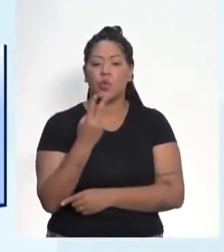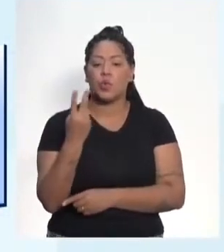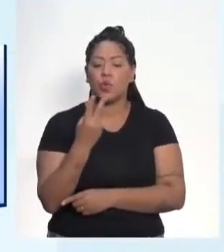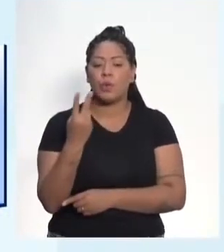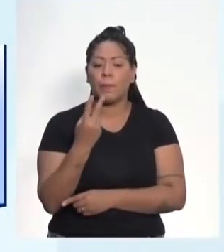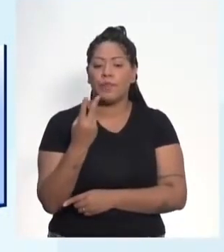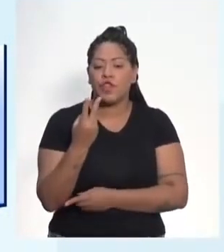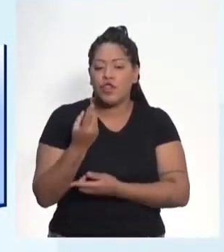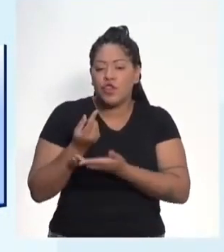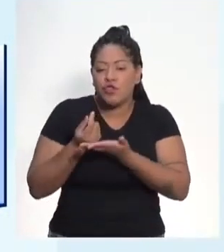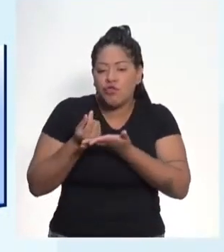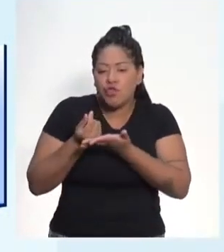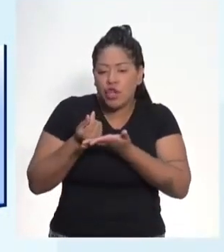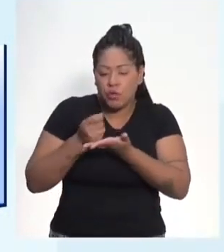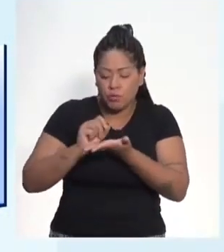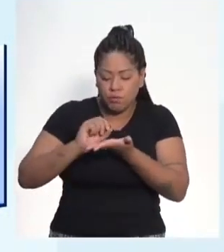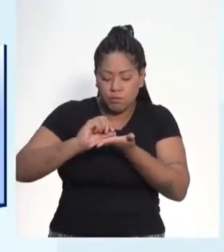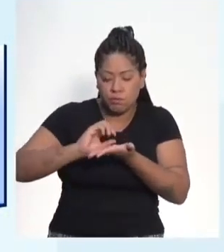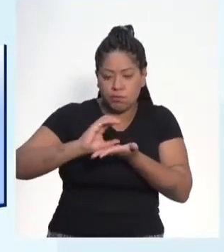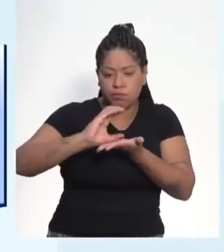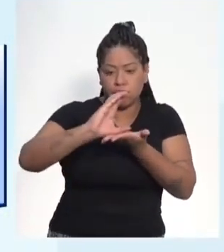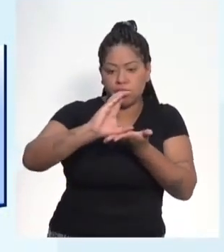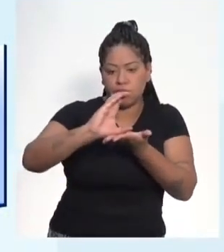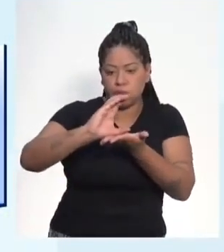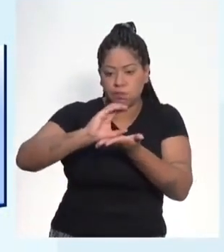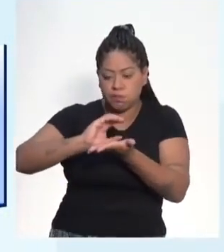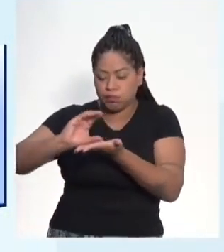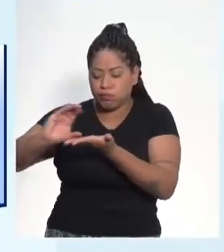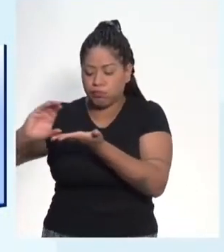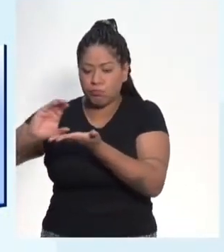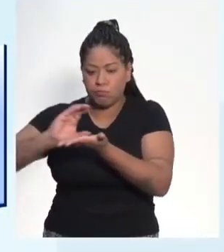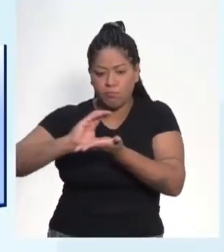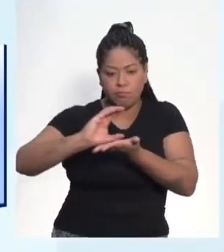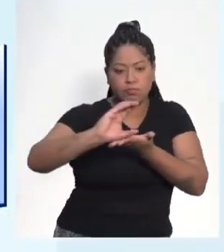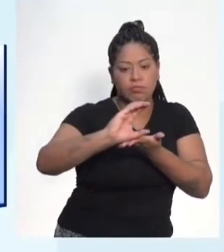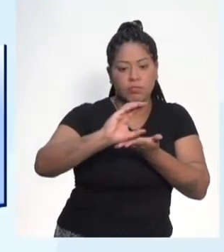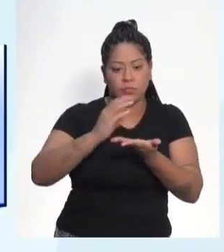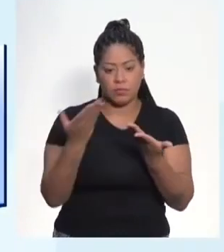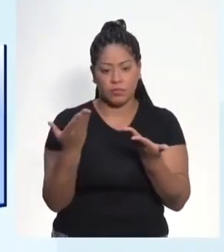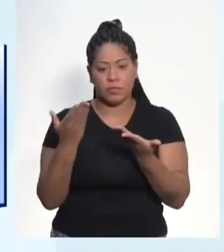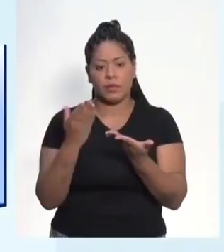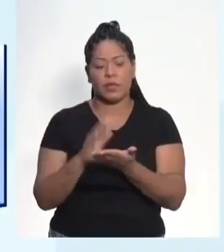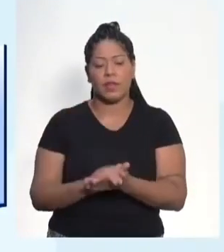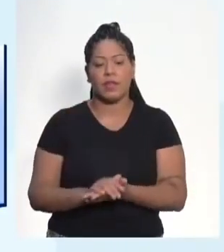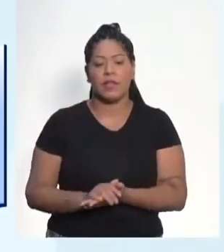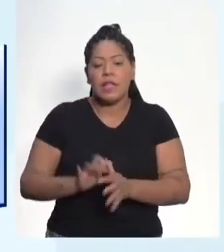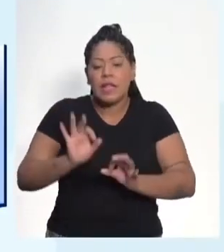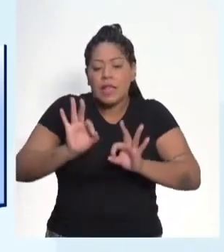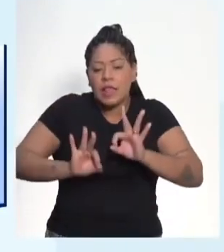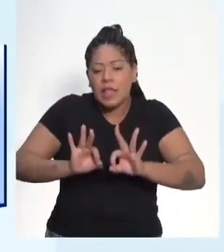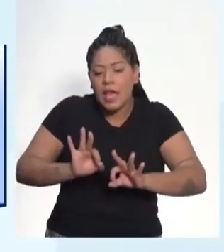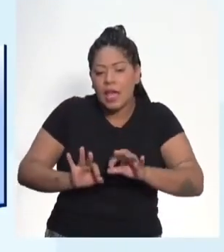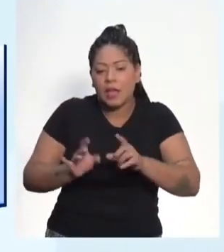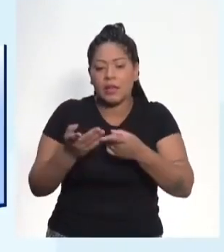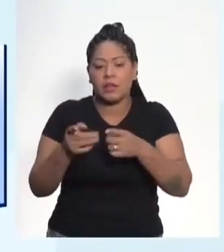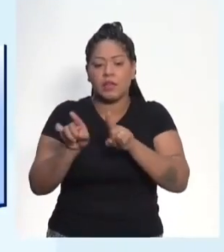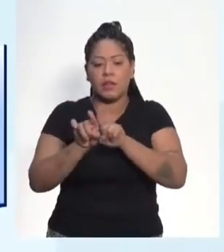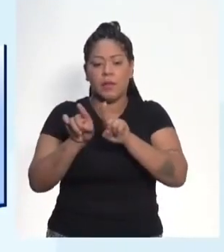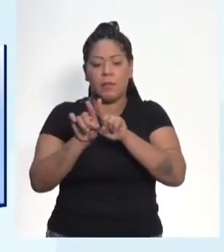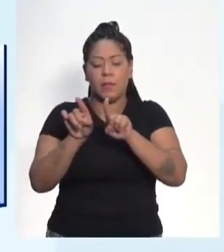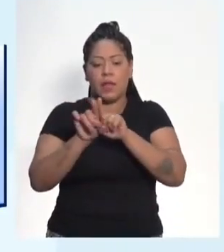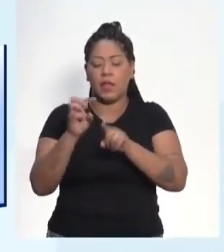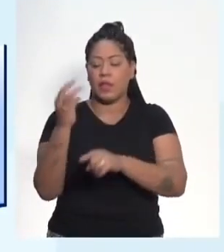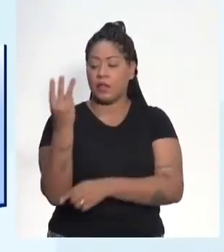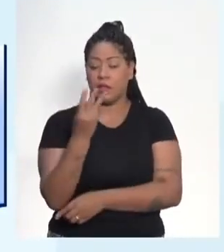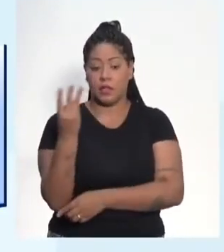e financiamentos. Então, perceba que a gente já tomou uma linha mais técnica, mais econômica. Tá ok? A terceira é